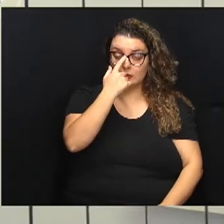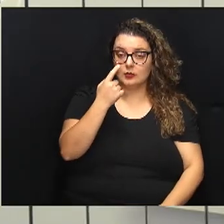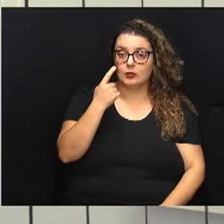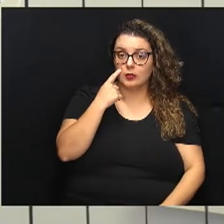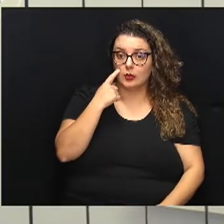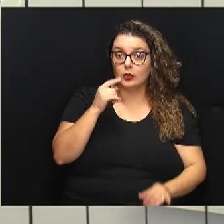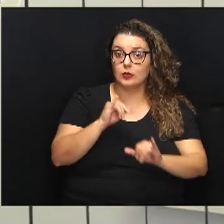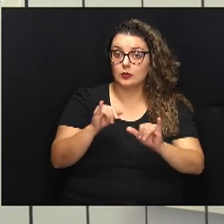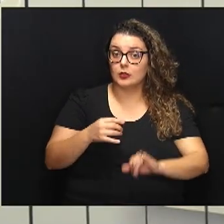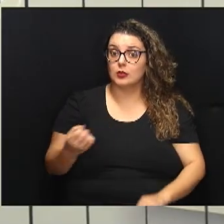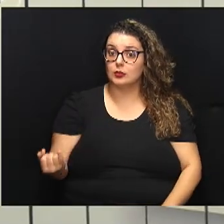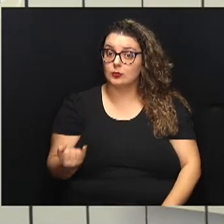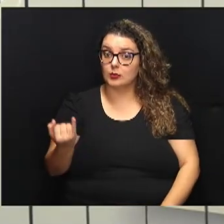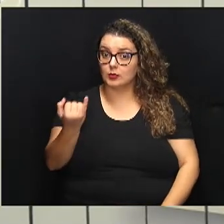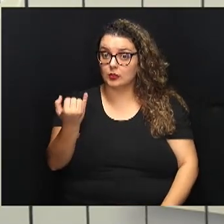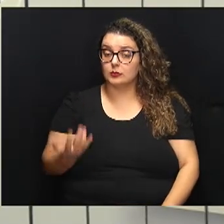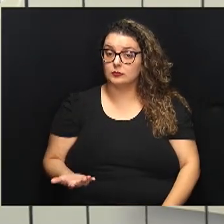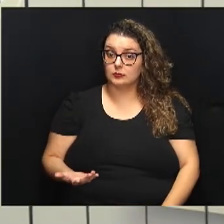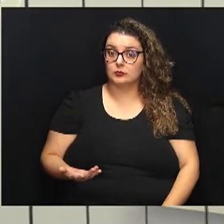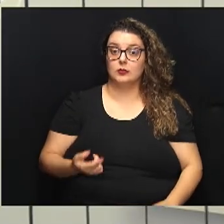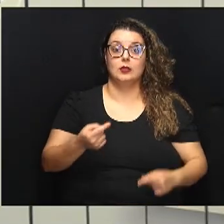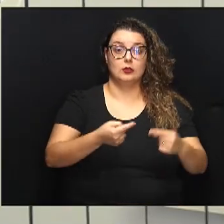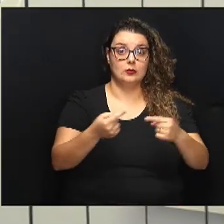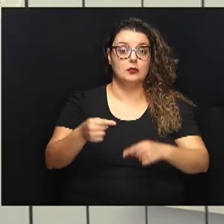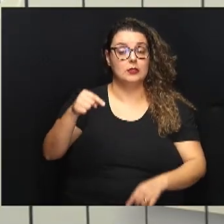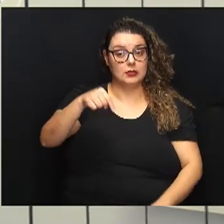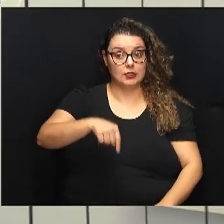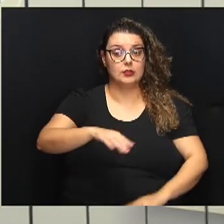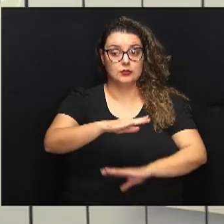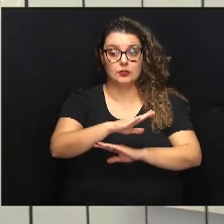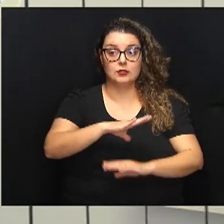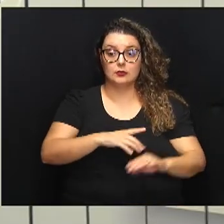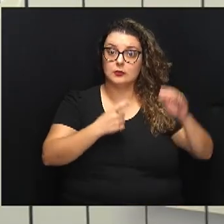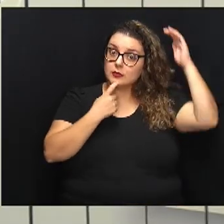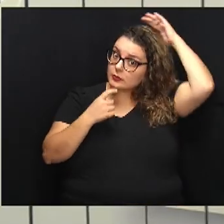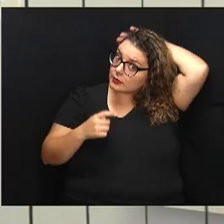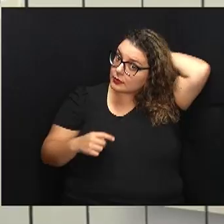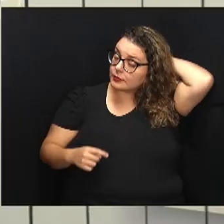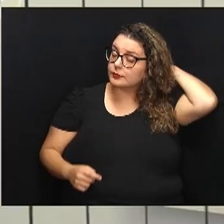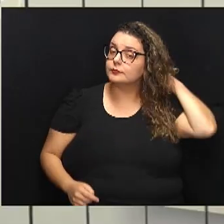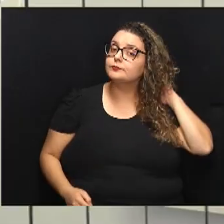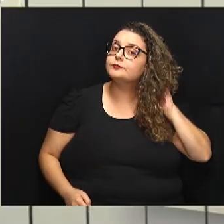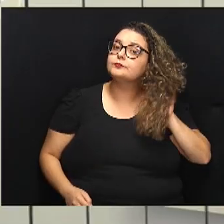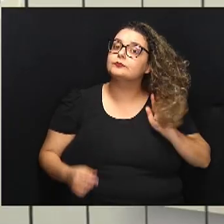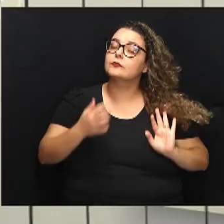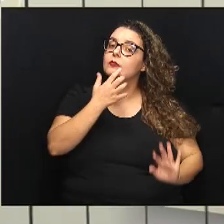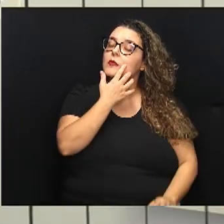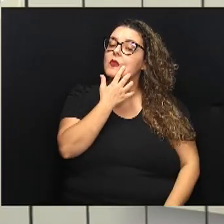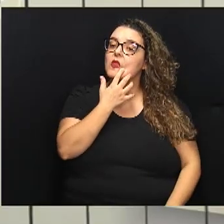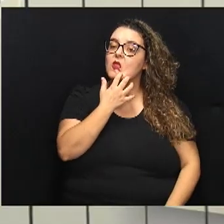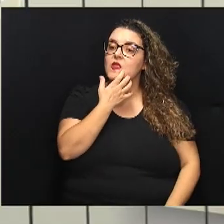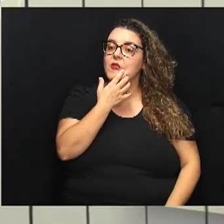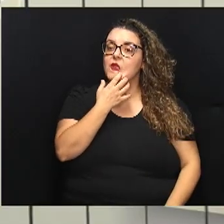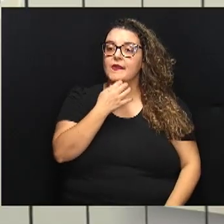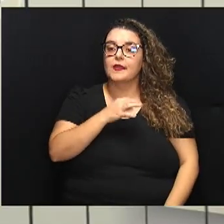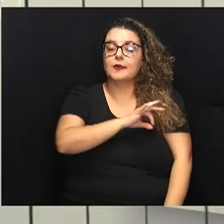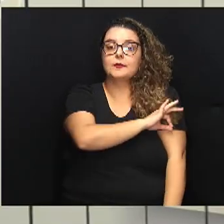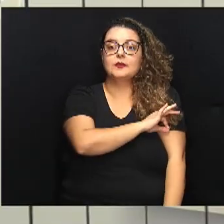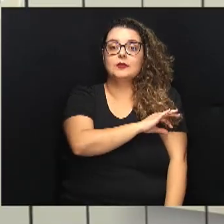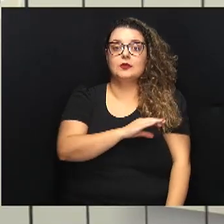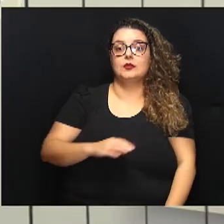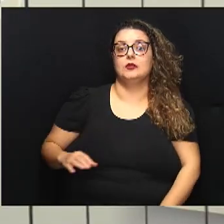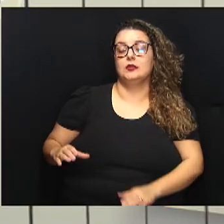notícia importante, hein, que foi discutida até aqui na Câmara de Campinas. A Prefeitura e o Serviço de Saúde Dr. Cândido